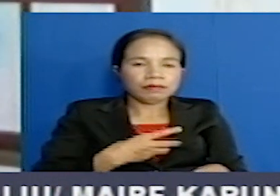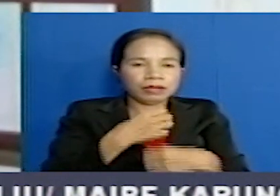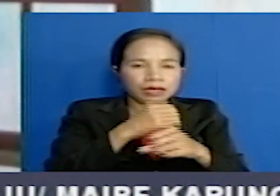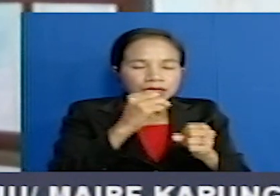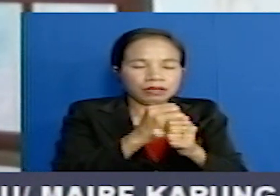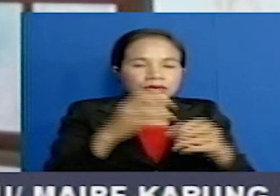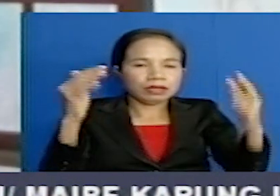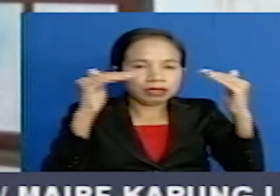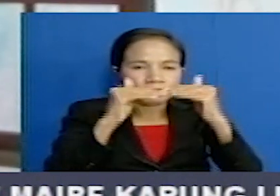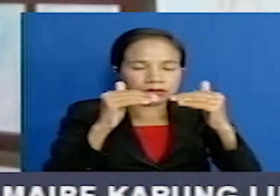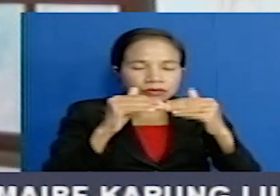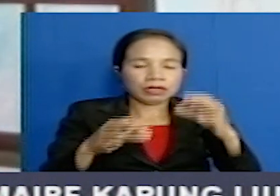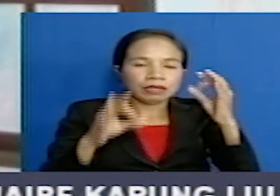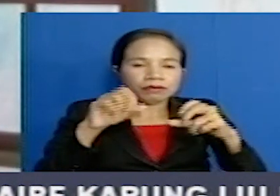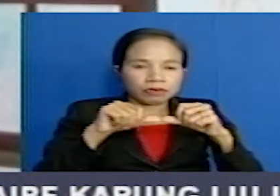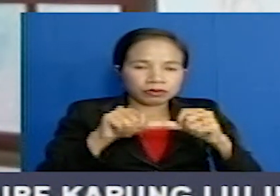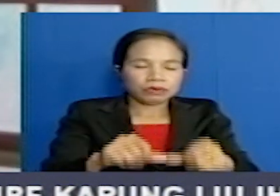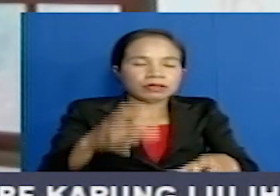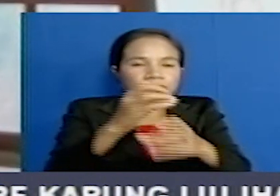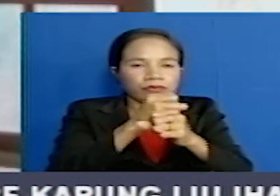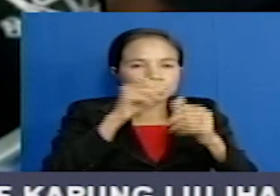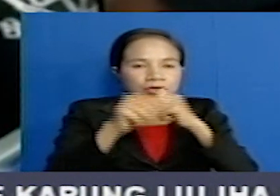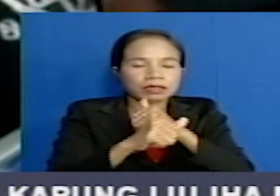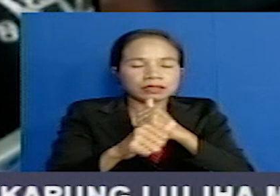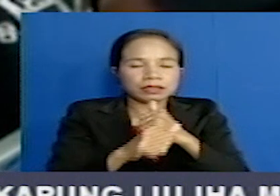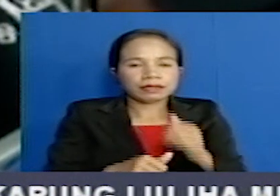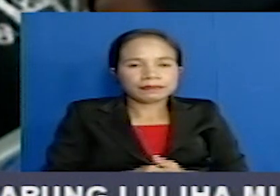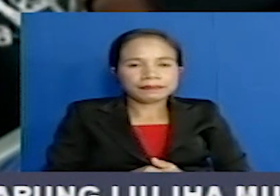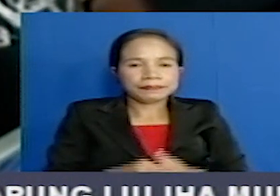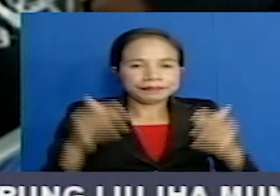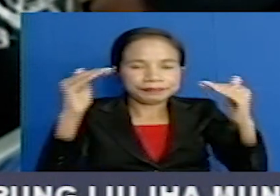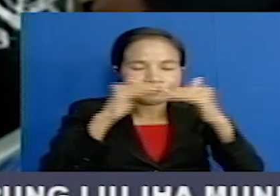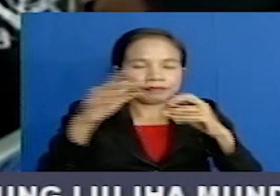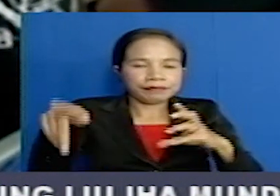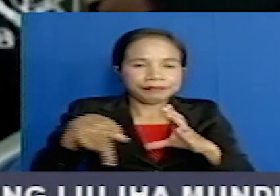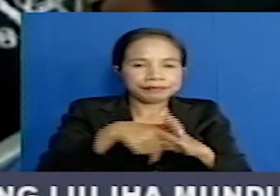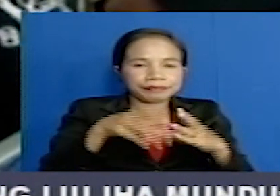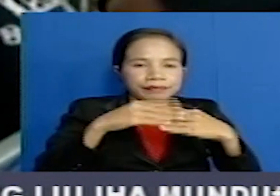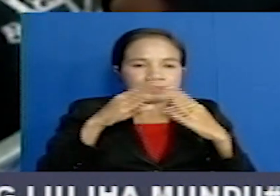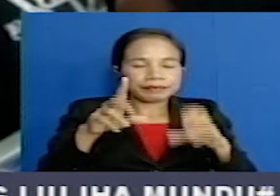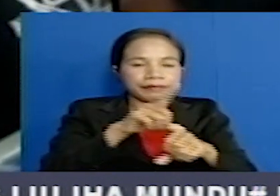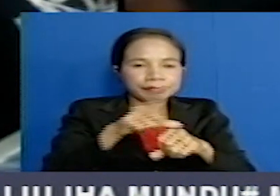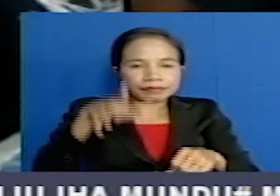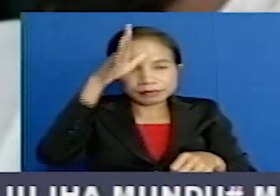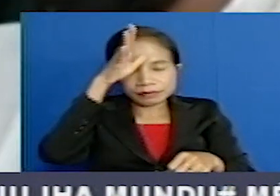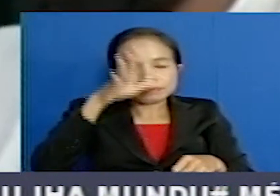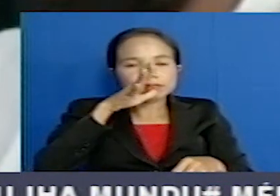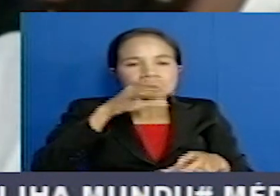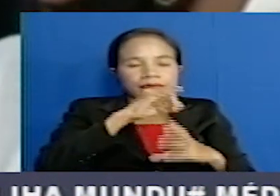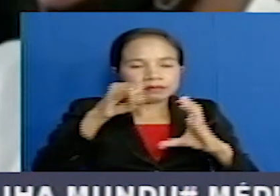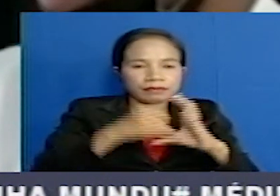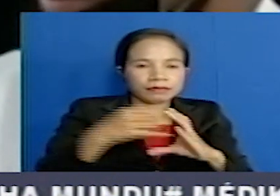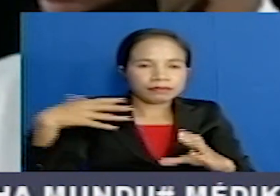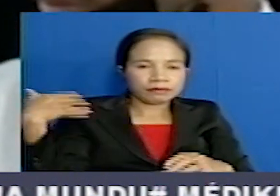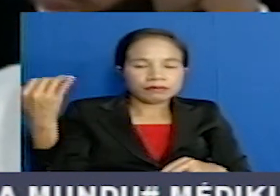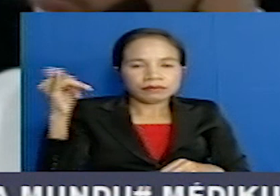Neparato, se continua e te se fute a salvo. Diálogo, né? Participa a sua autoridade local. Inang Amang, inclui jovem